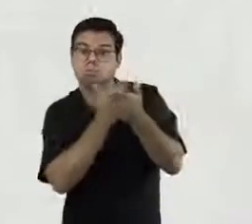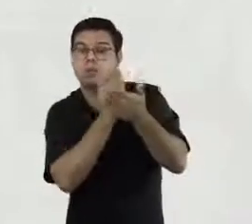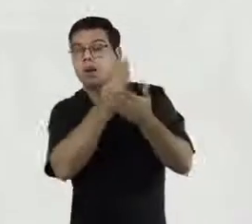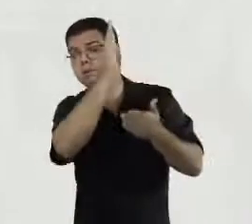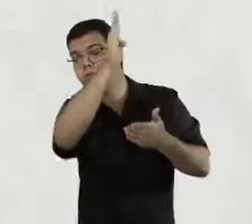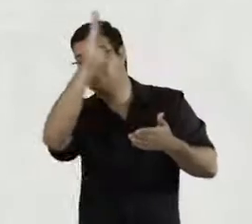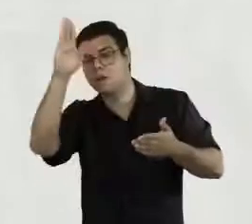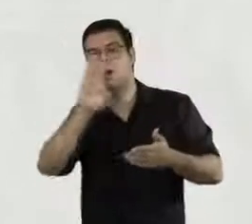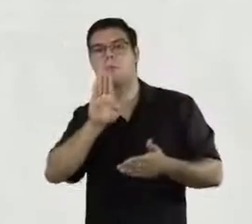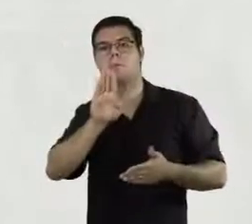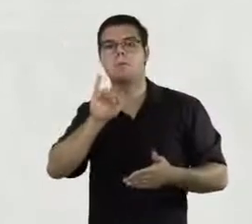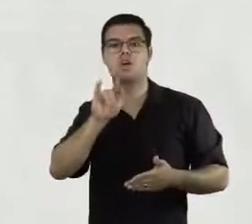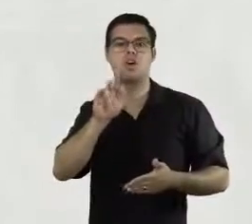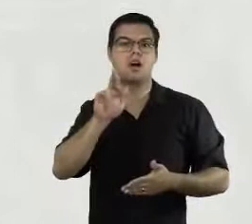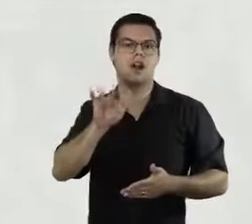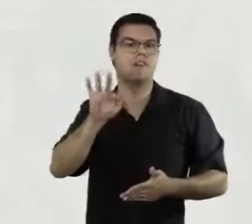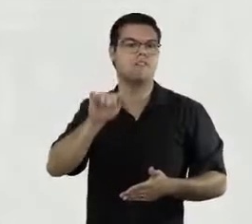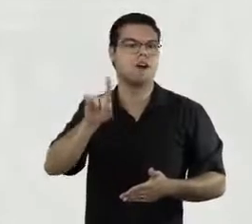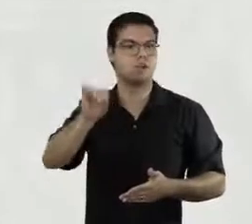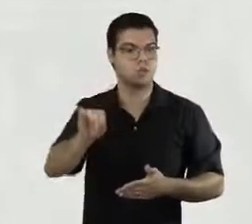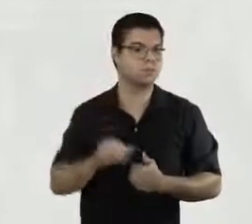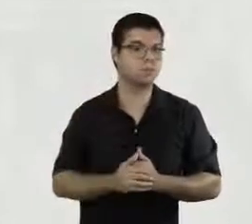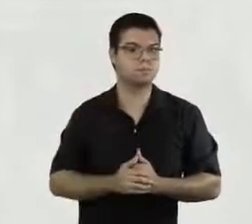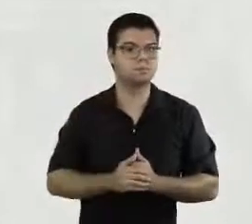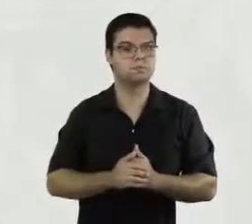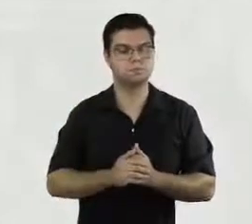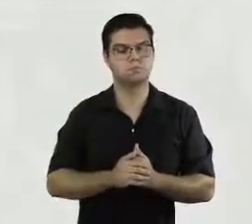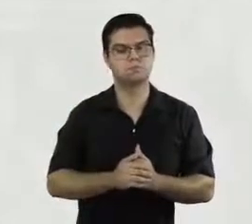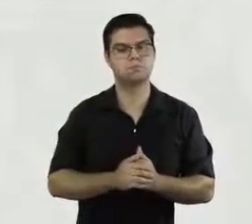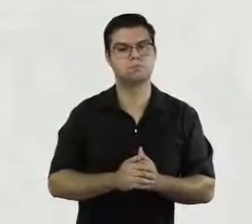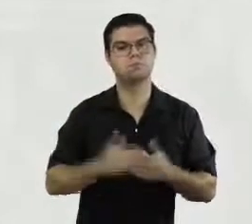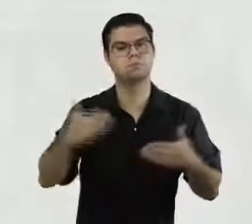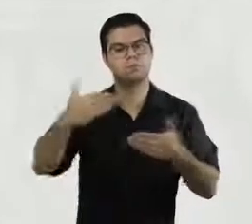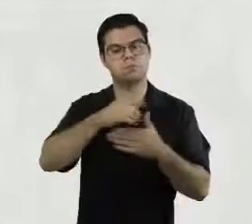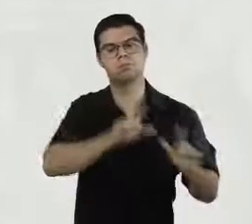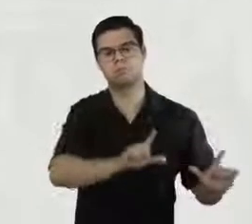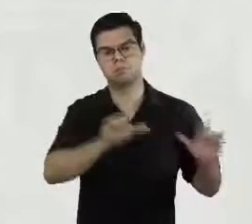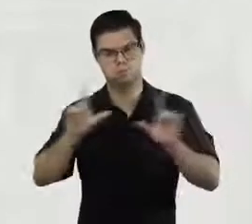biografado. Podem passar o slide, por gentileza?